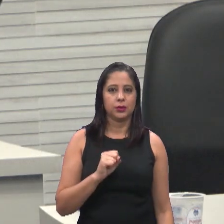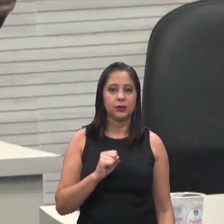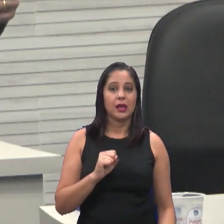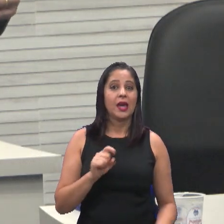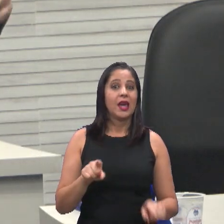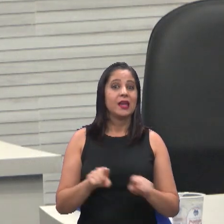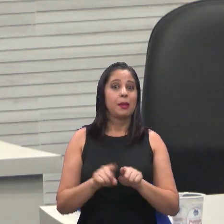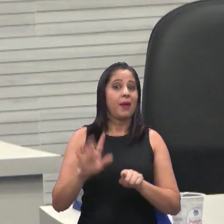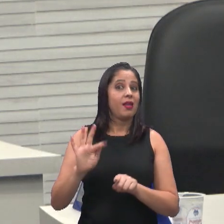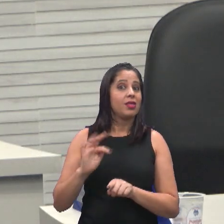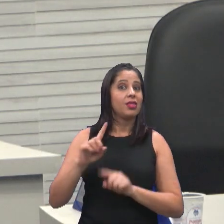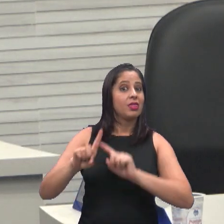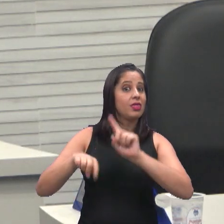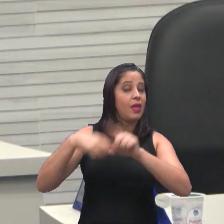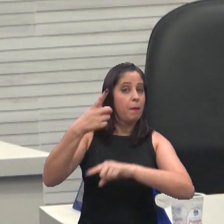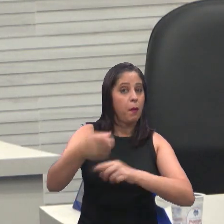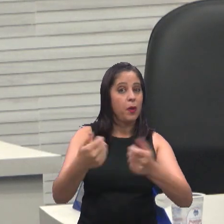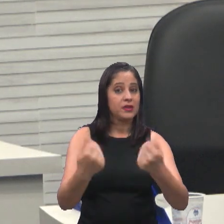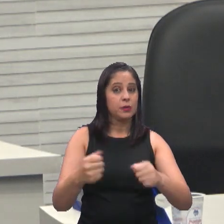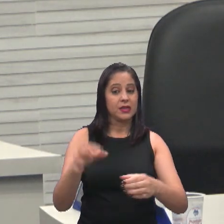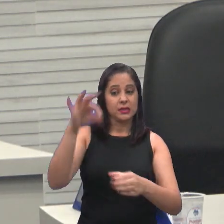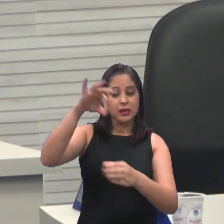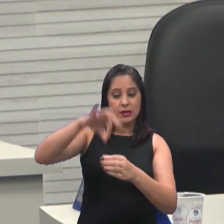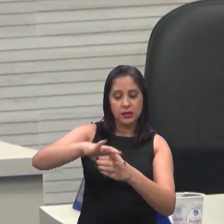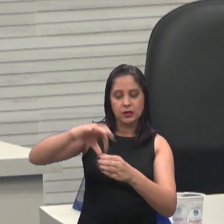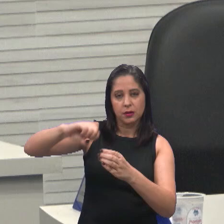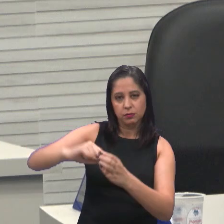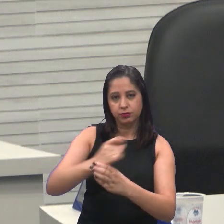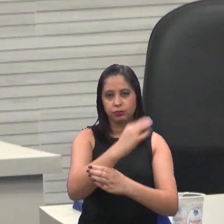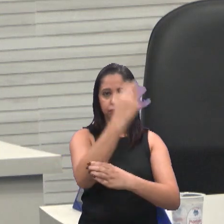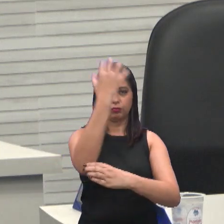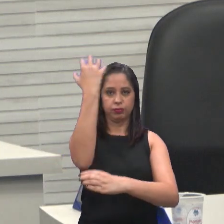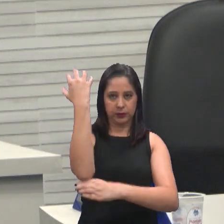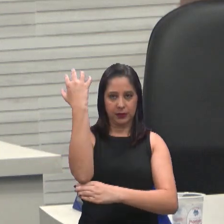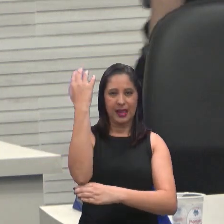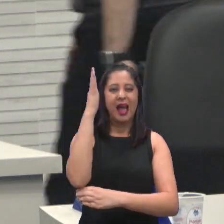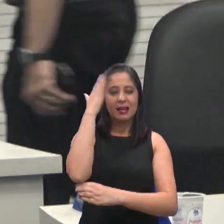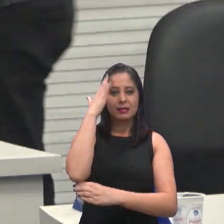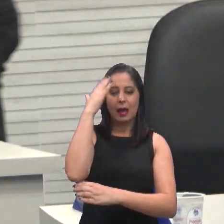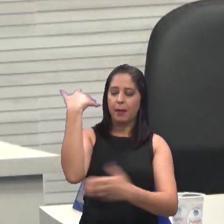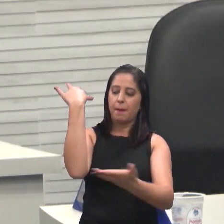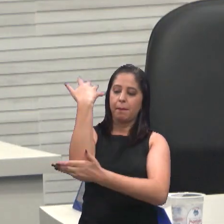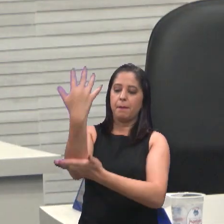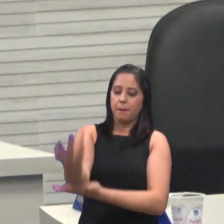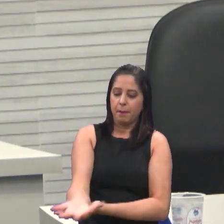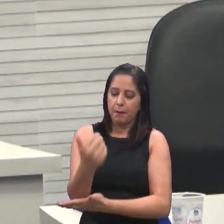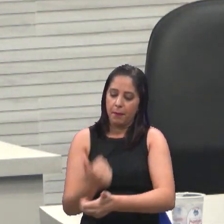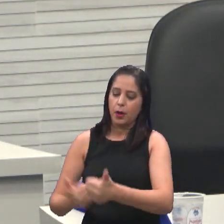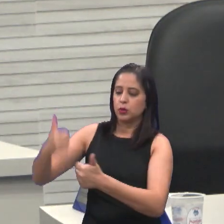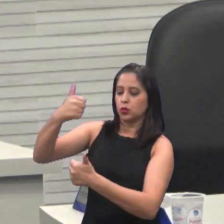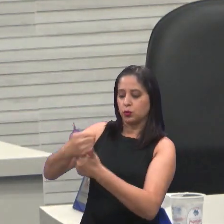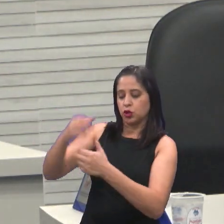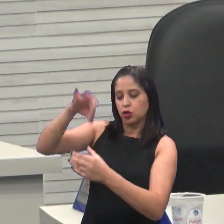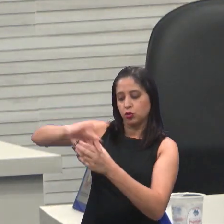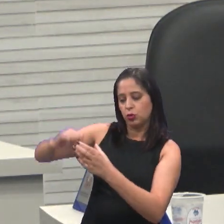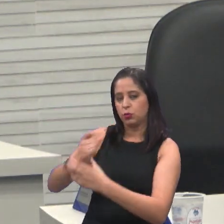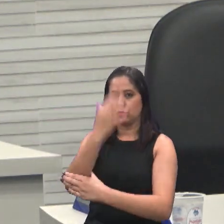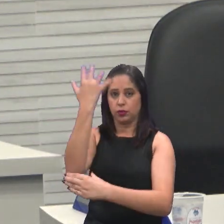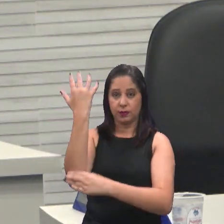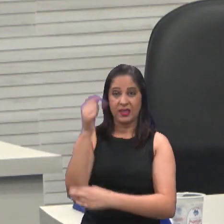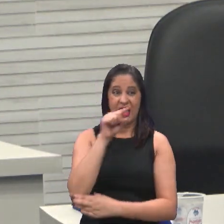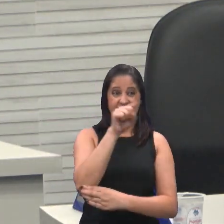o plantio, o replantio no local que tirou. Ali a gente, na Vila Ema, Jardim Esplanada, temos muitas reclamações de árvores que